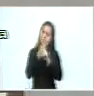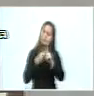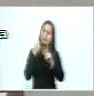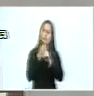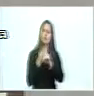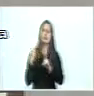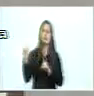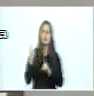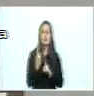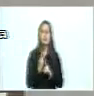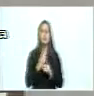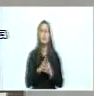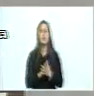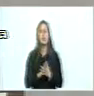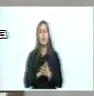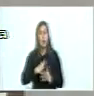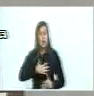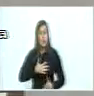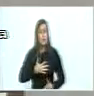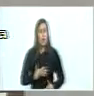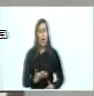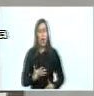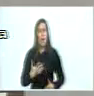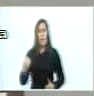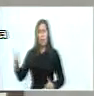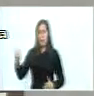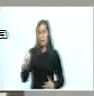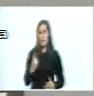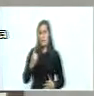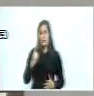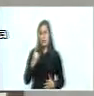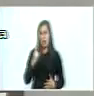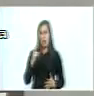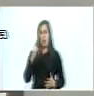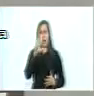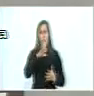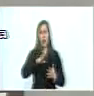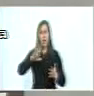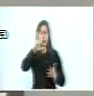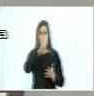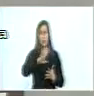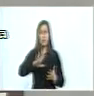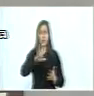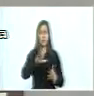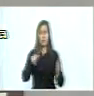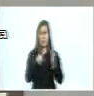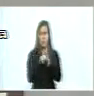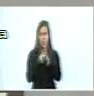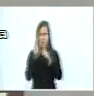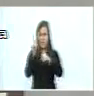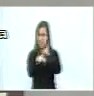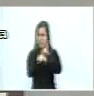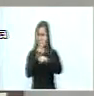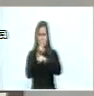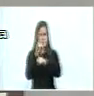O que me causa espanto, que para trazer uma regional para Viçosa, Você não